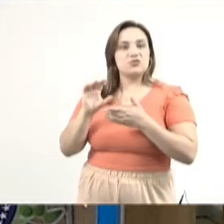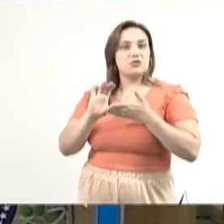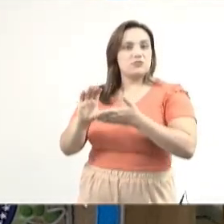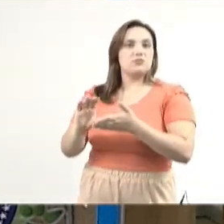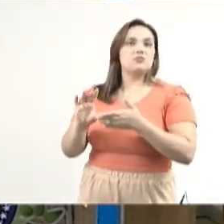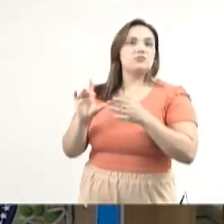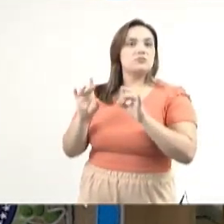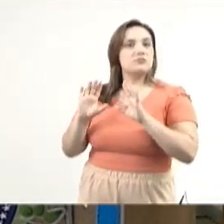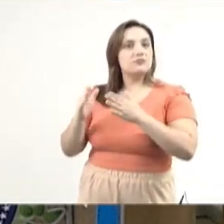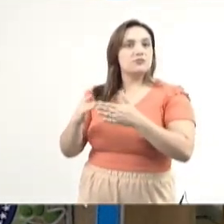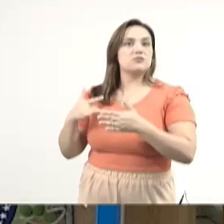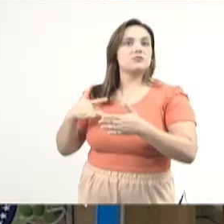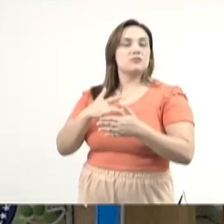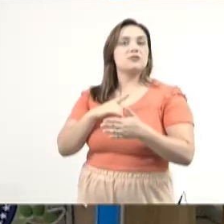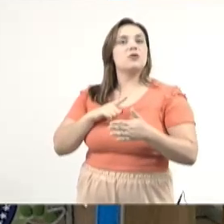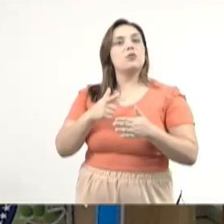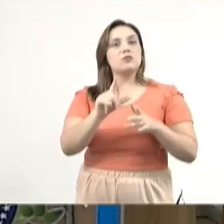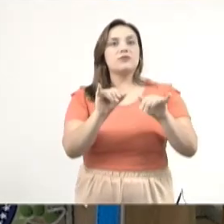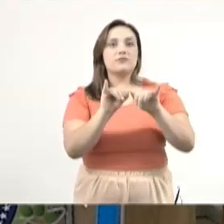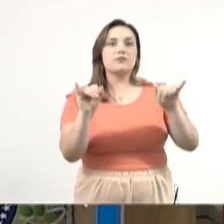A gente tem outras informações também